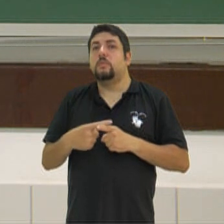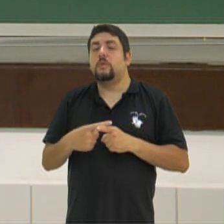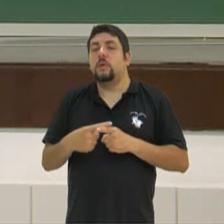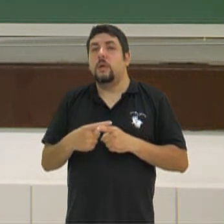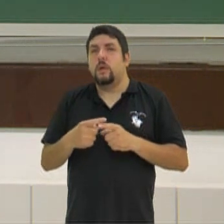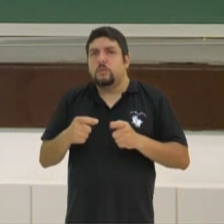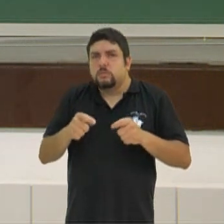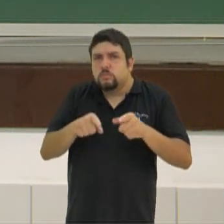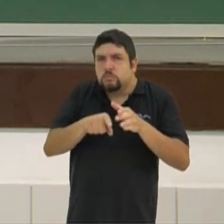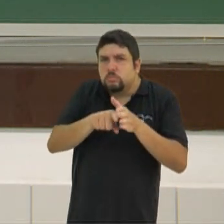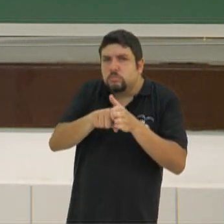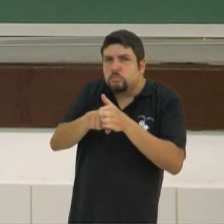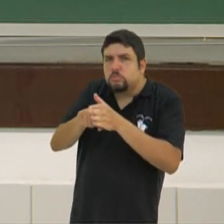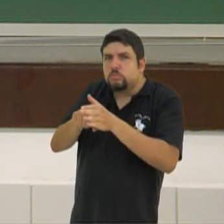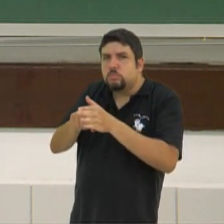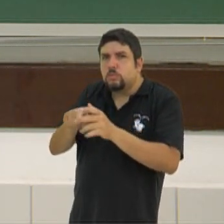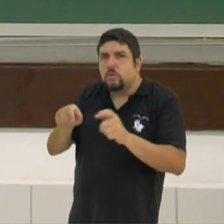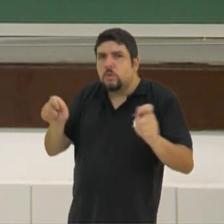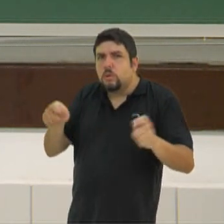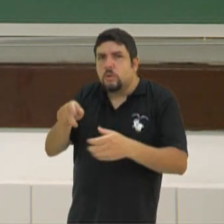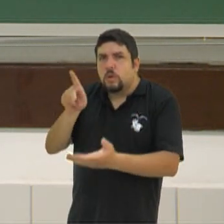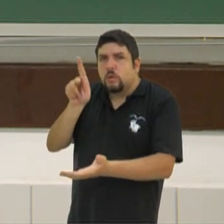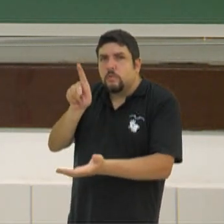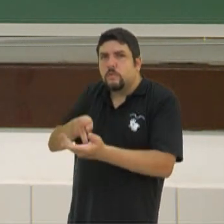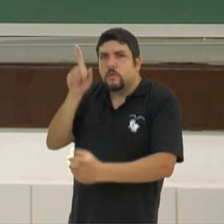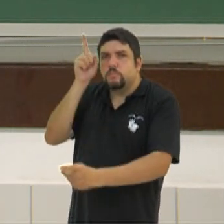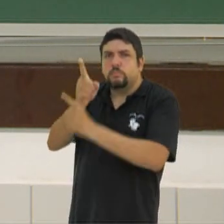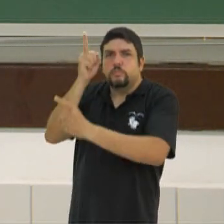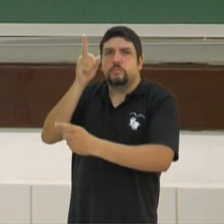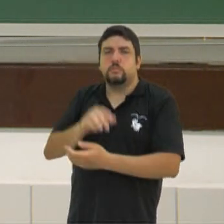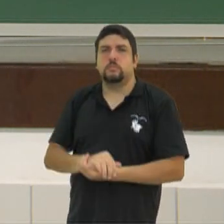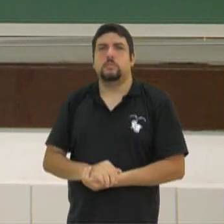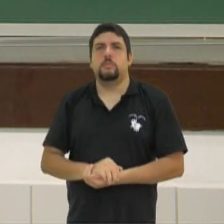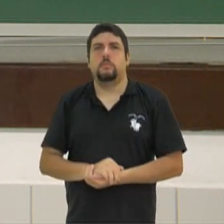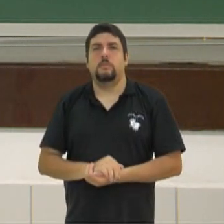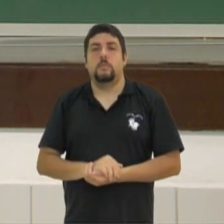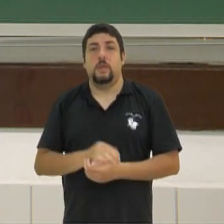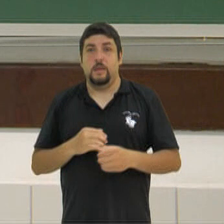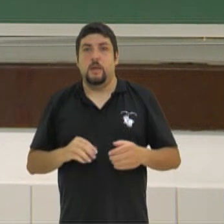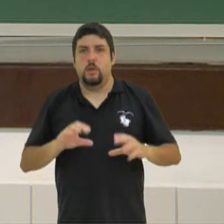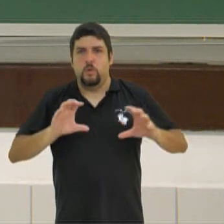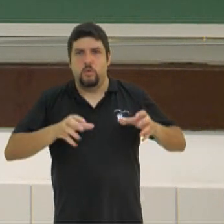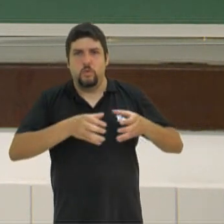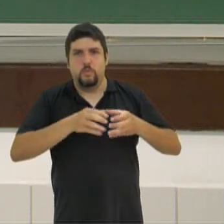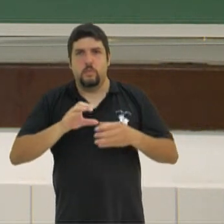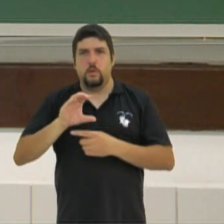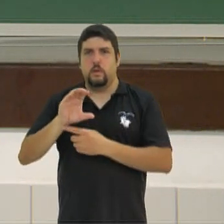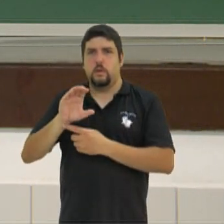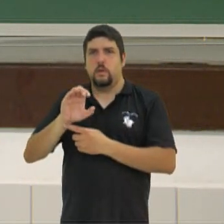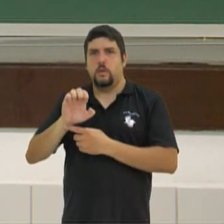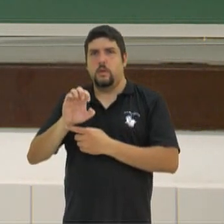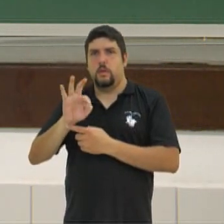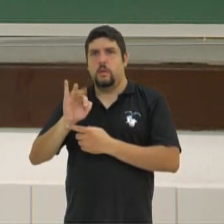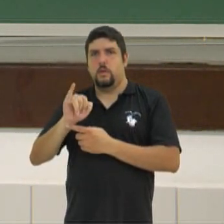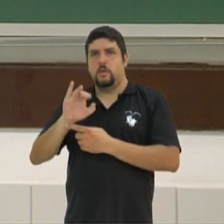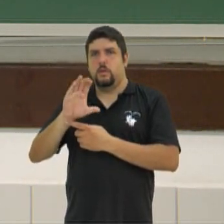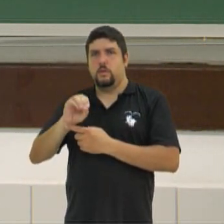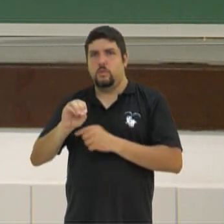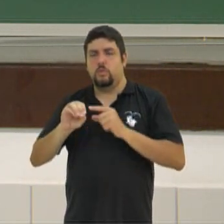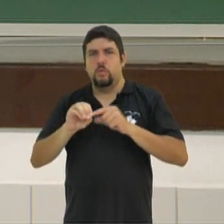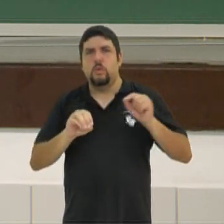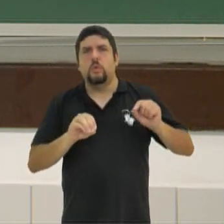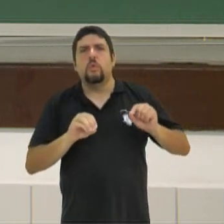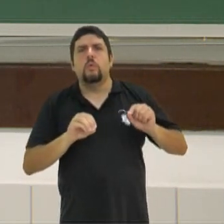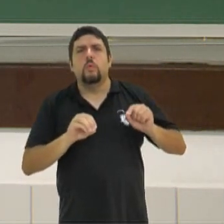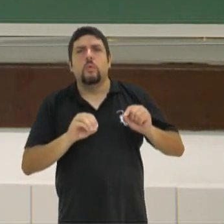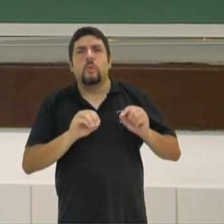que Descartes era cético? Para os céticos, não existe verdade. A verdade é impossível. A razão